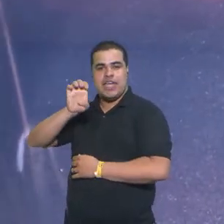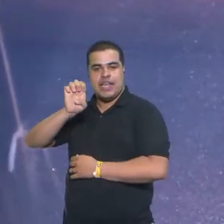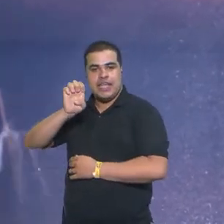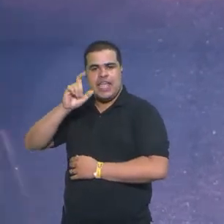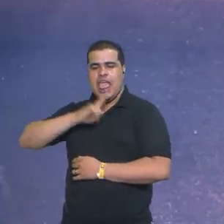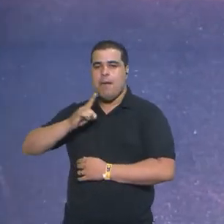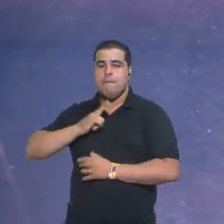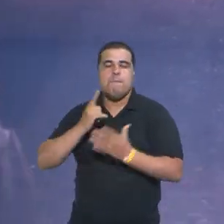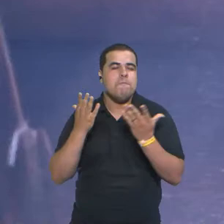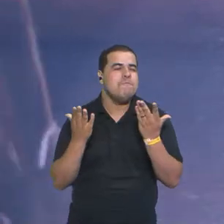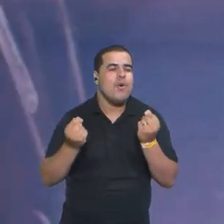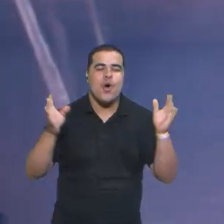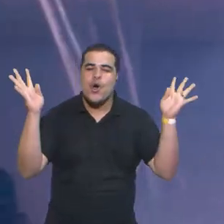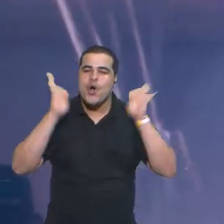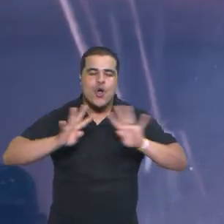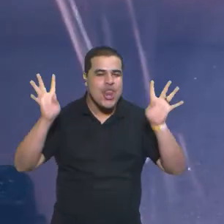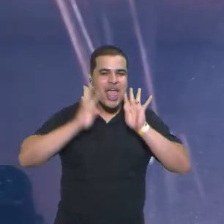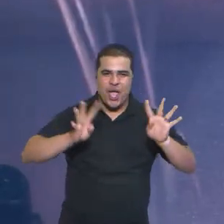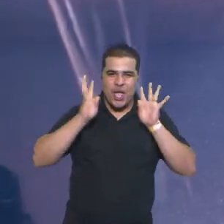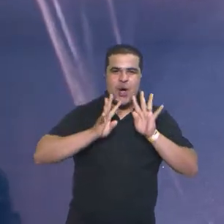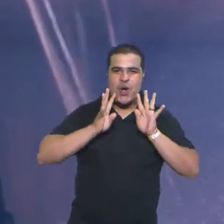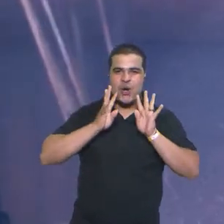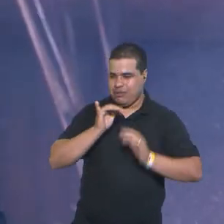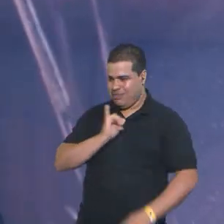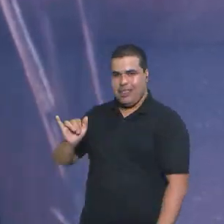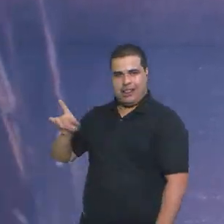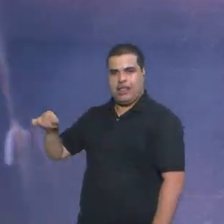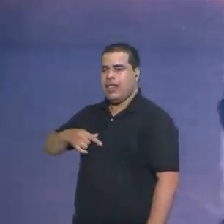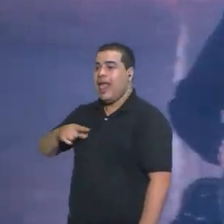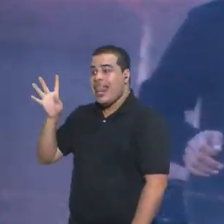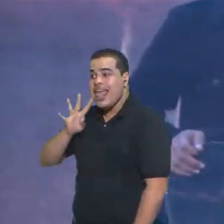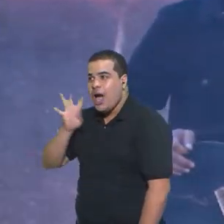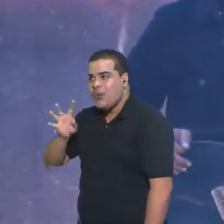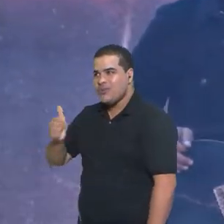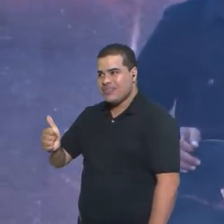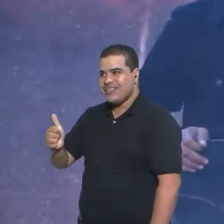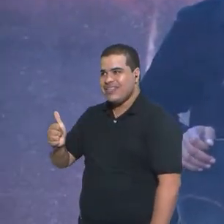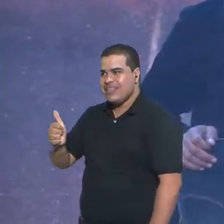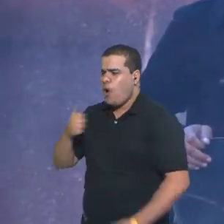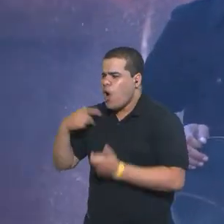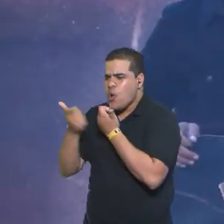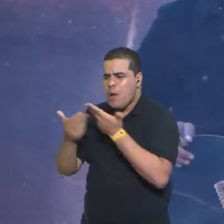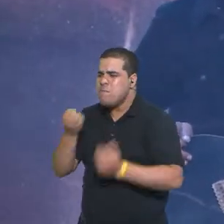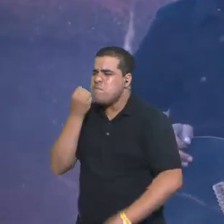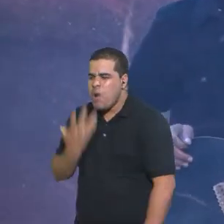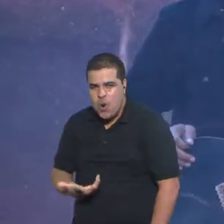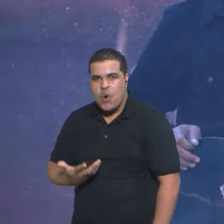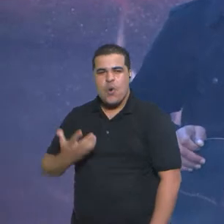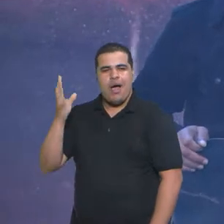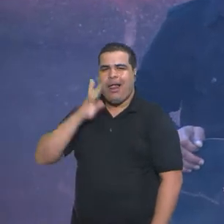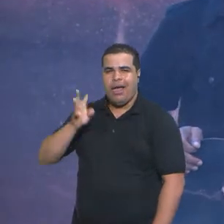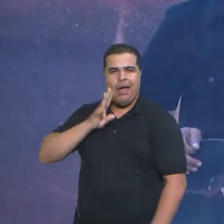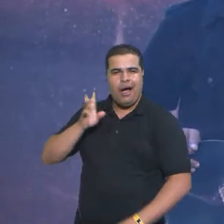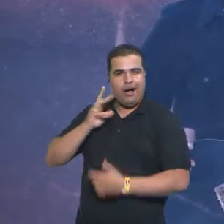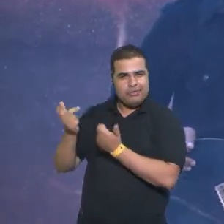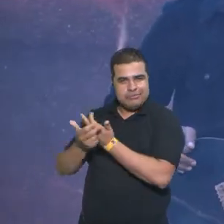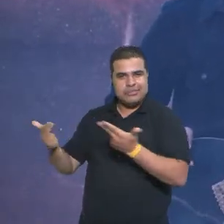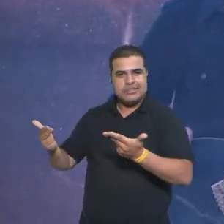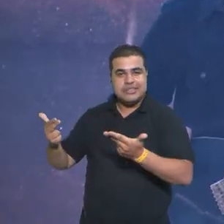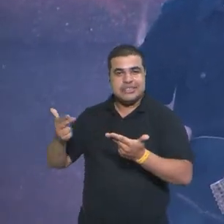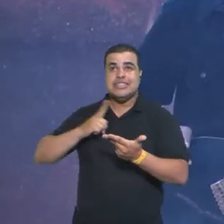super legal Fala para o seu vizinho Chevrolet legal é uma coisa boa é uma coisa muito legal